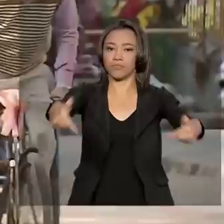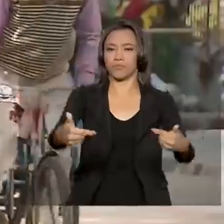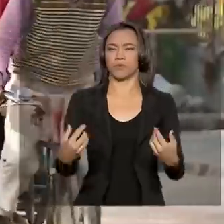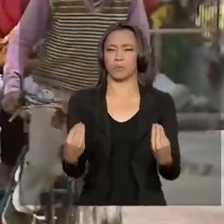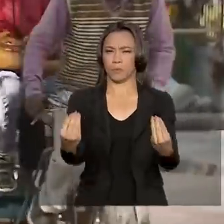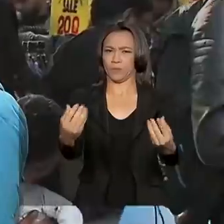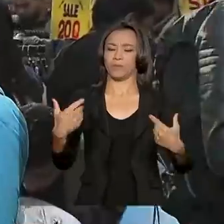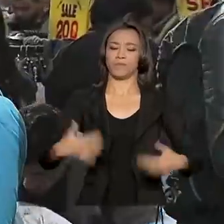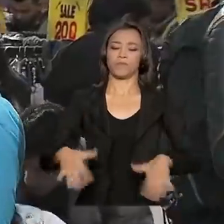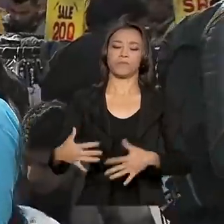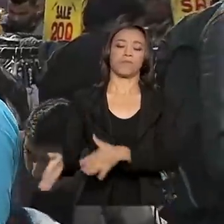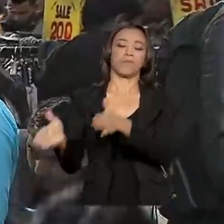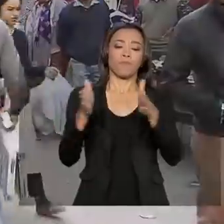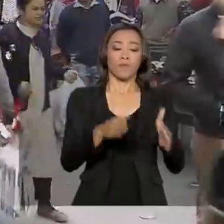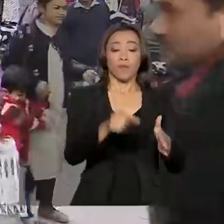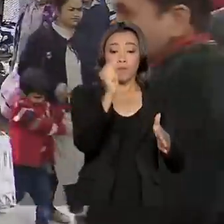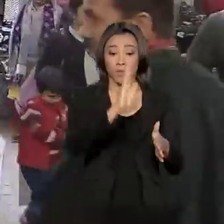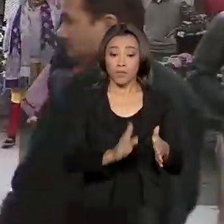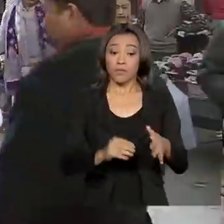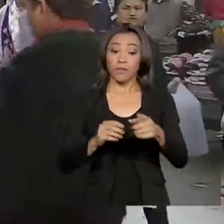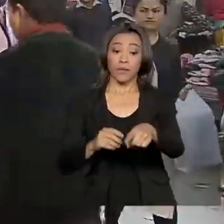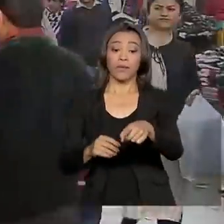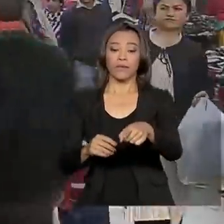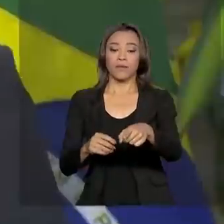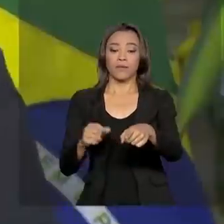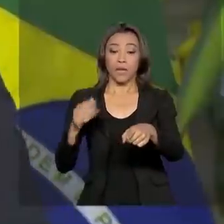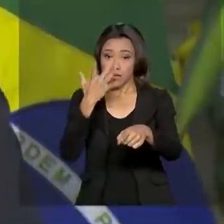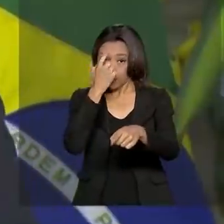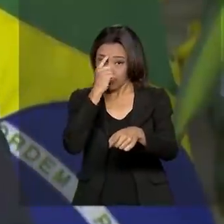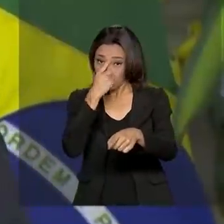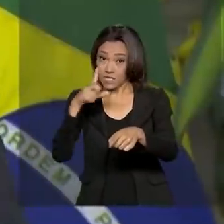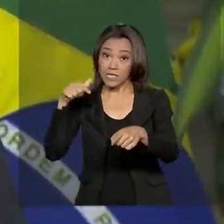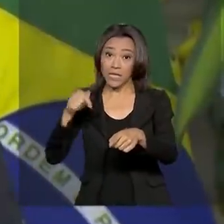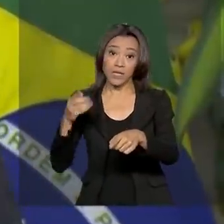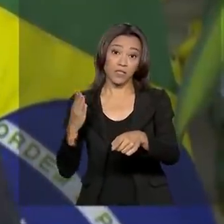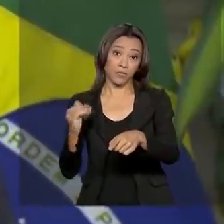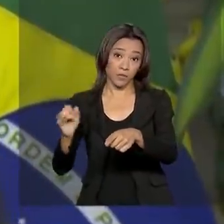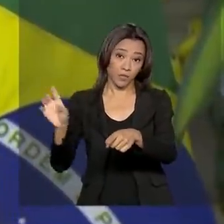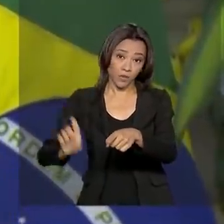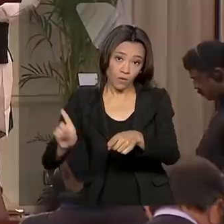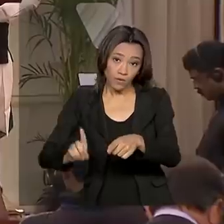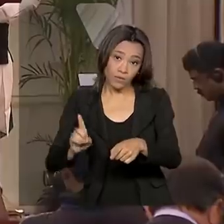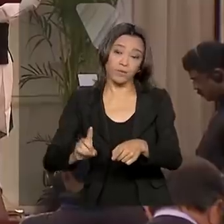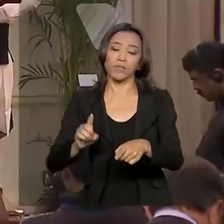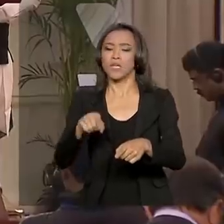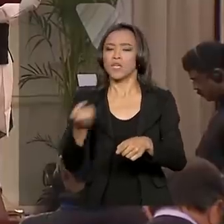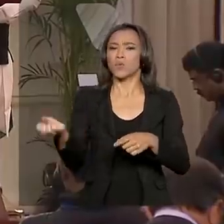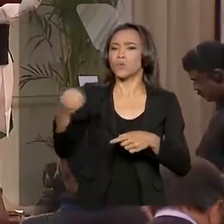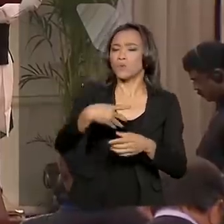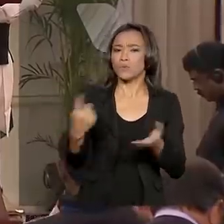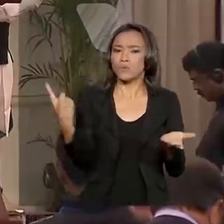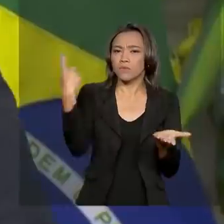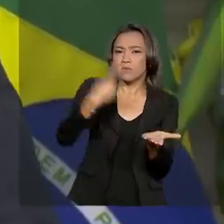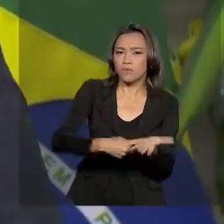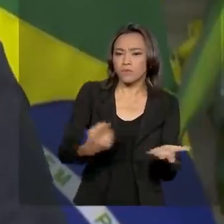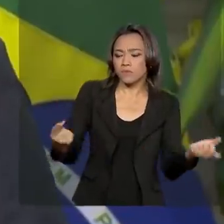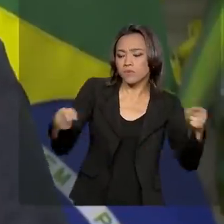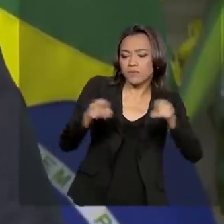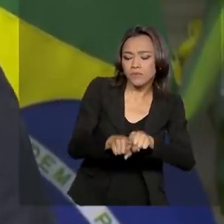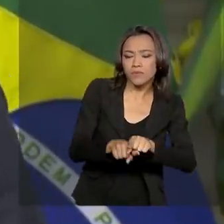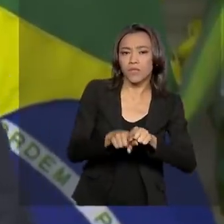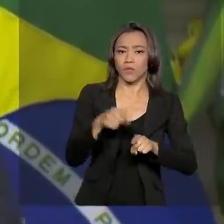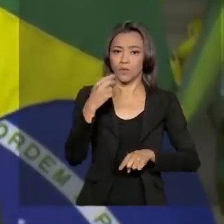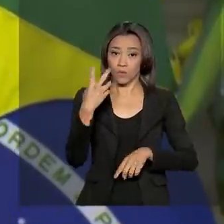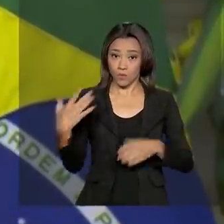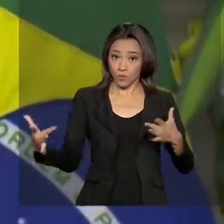têm hoje um fluxo comercial de 7 bilhões de dólares. E segundo o presidente, com os novos acordos, a relação entre as